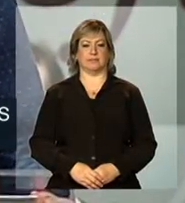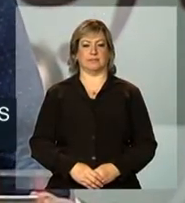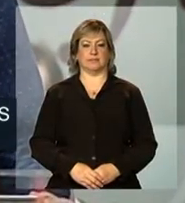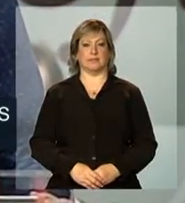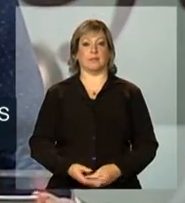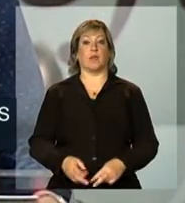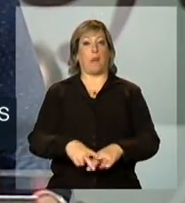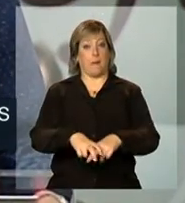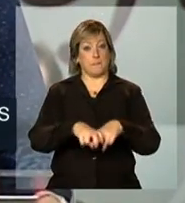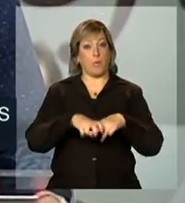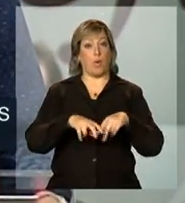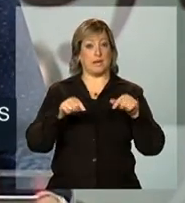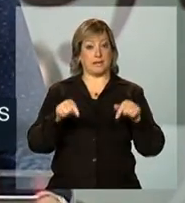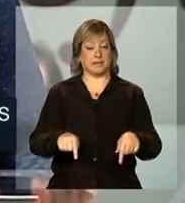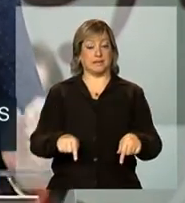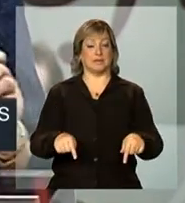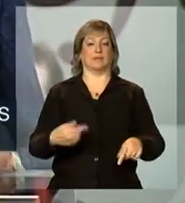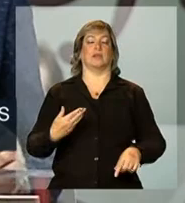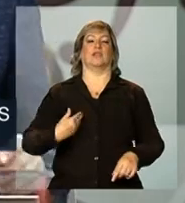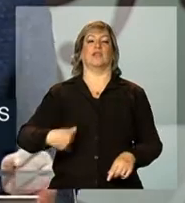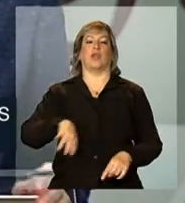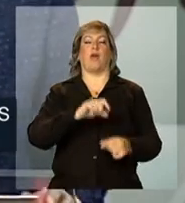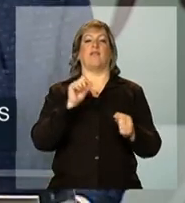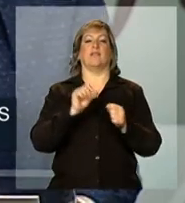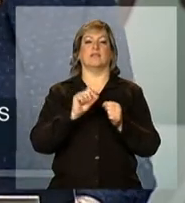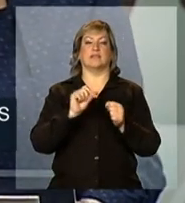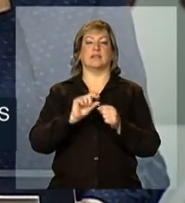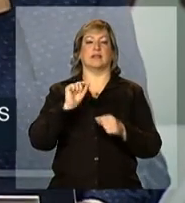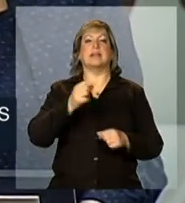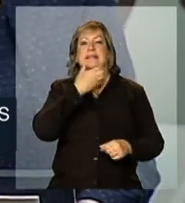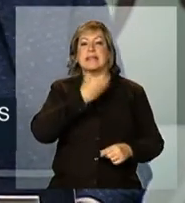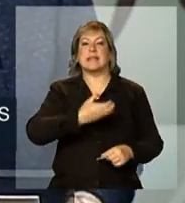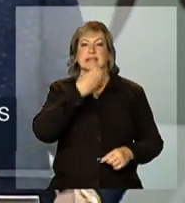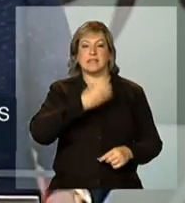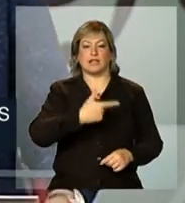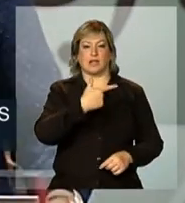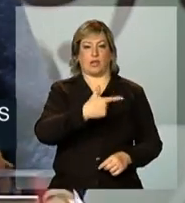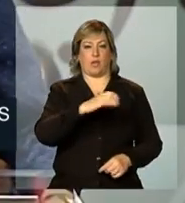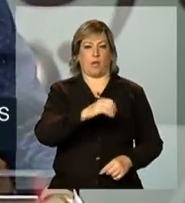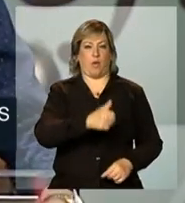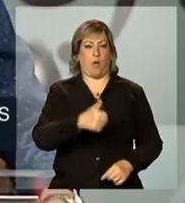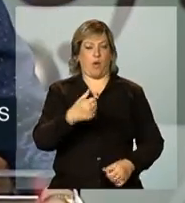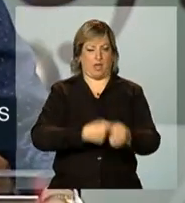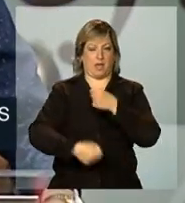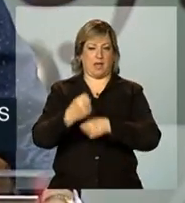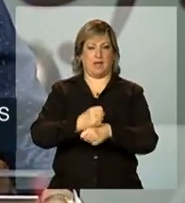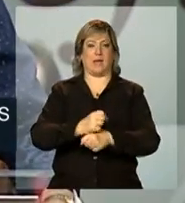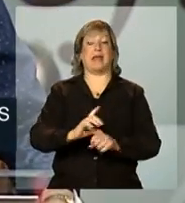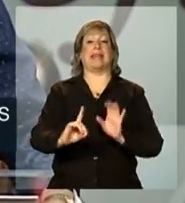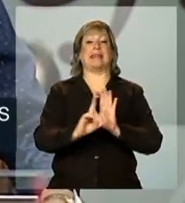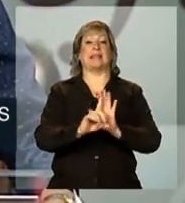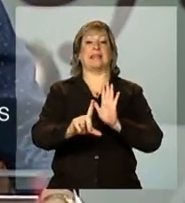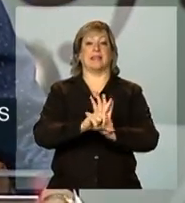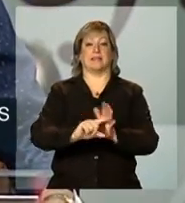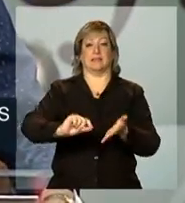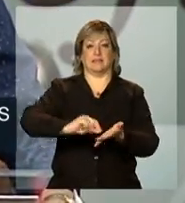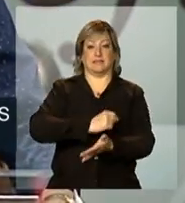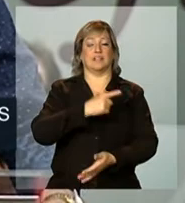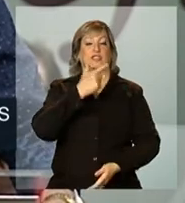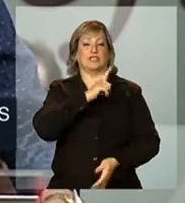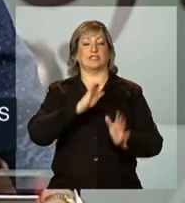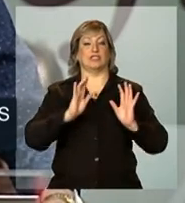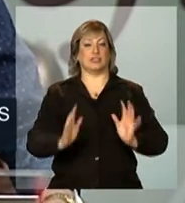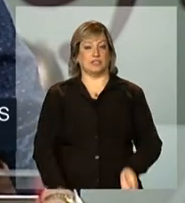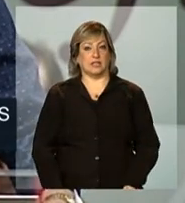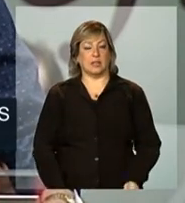Por essa razão, nós editamos, em novembro de 2011, decreto que permite a distribuição